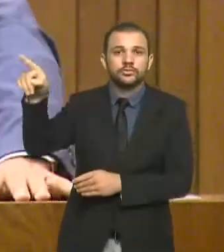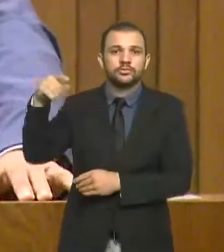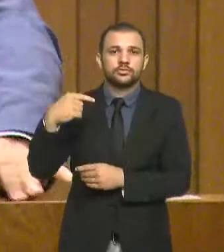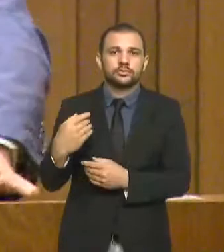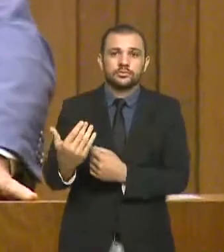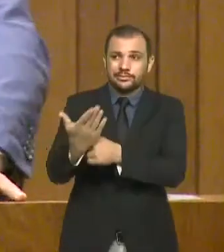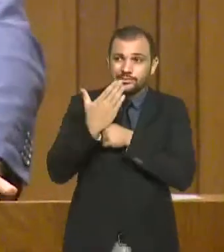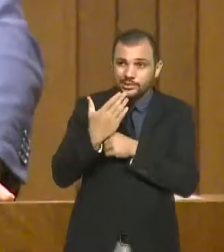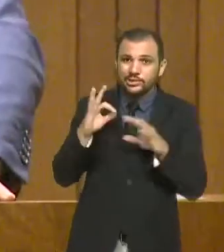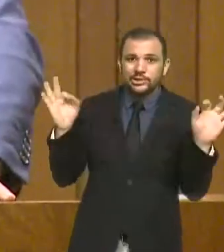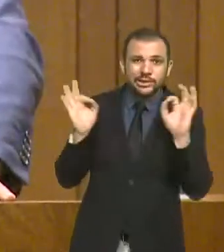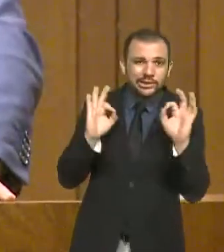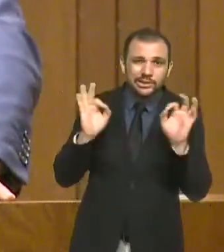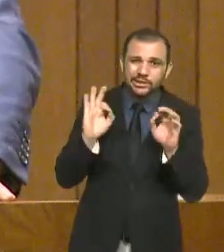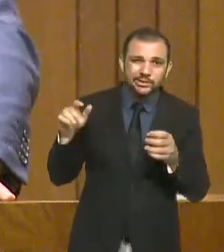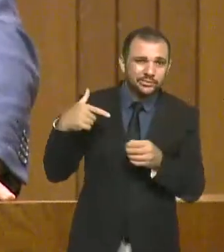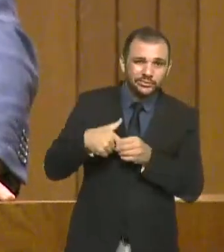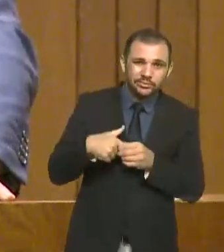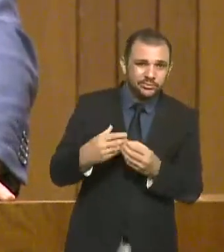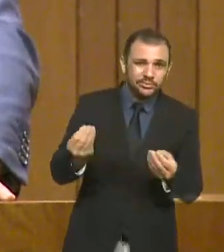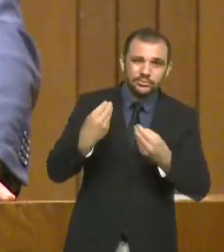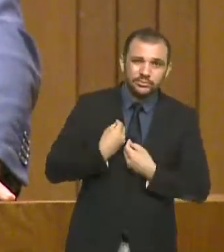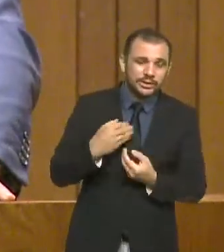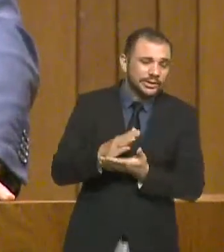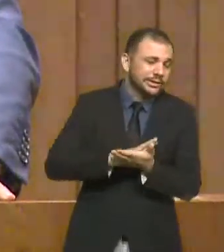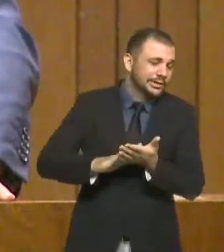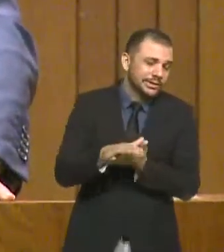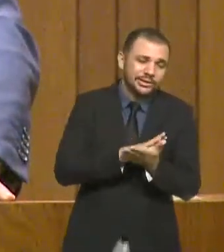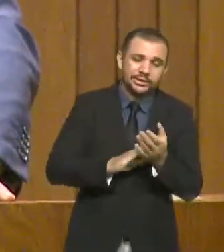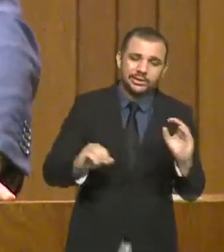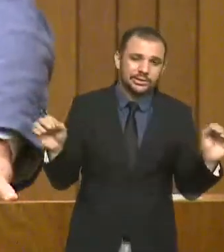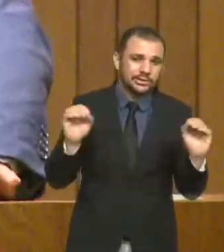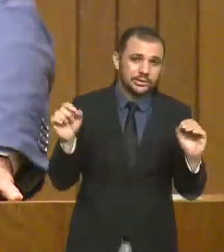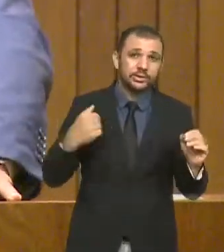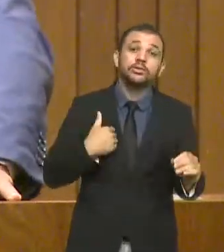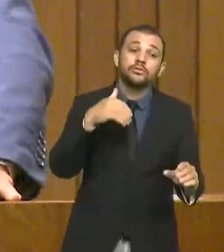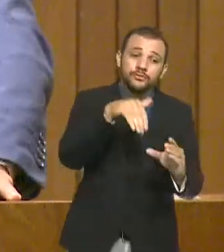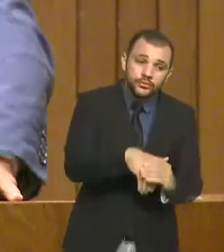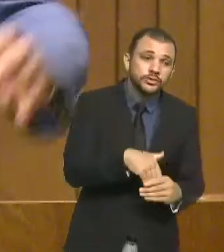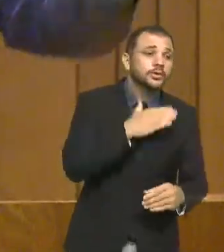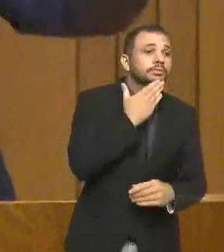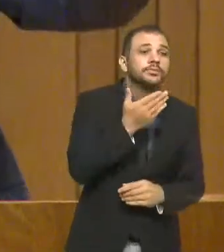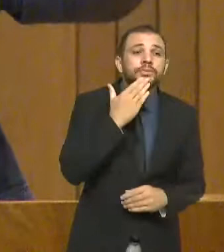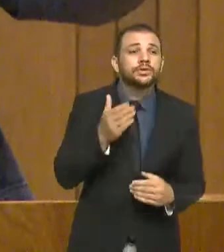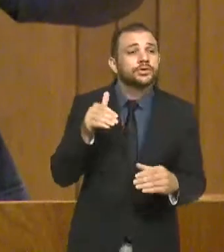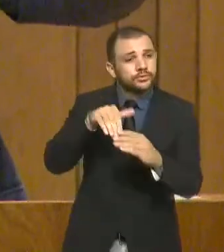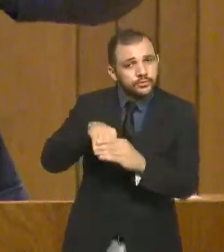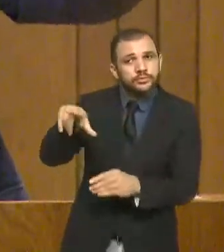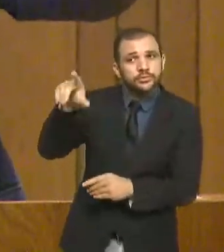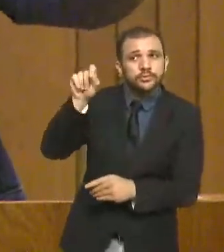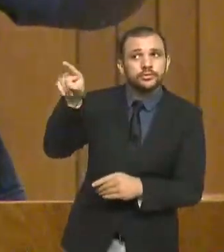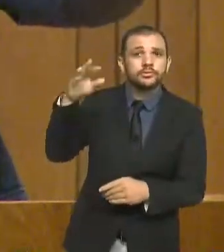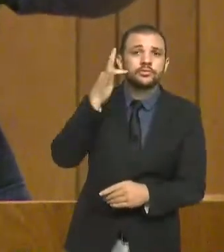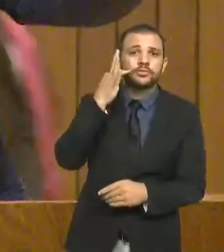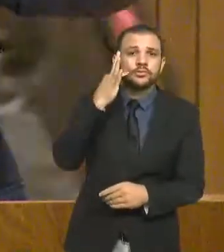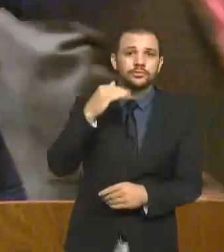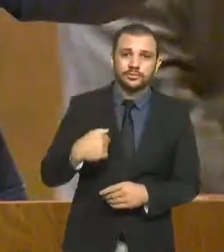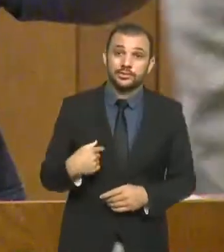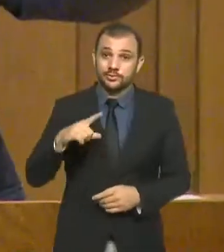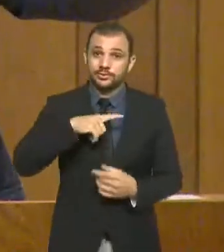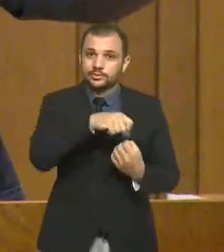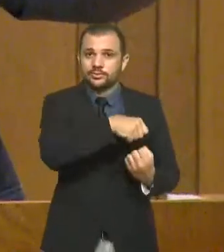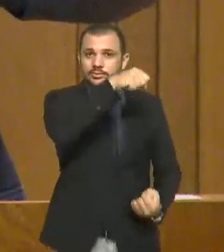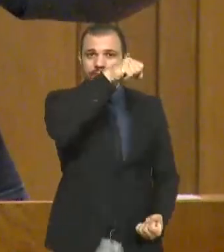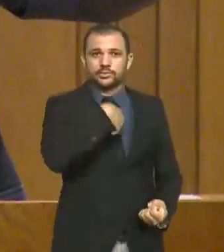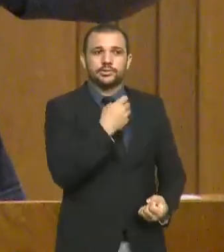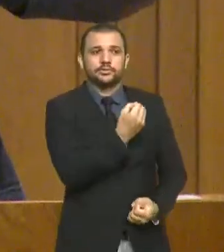em troca. Eu, de livre e espontânea vontade, votei e pedi voto para Flávio Dino. Eu tinha um banner que eu viajei 23